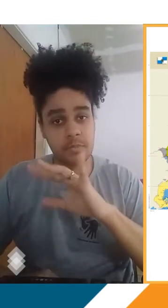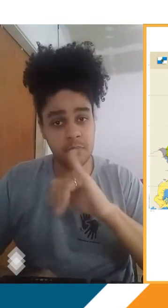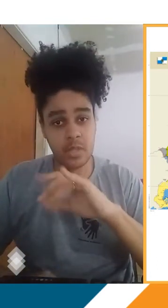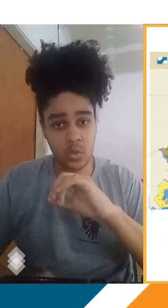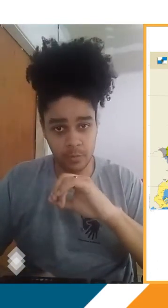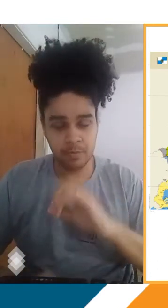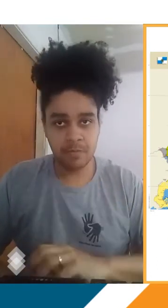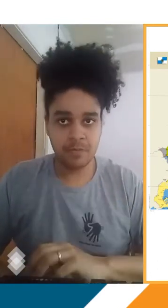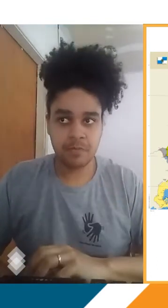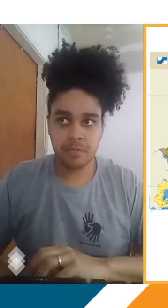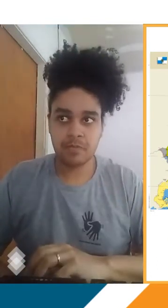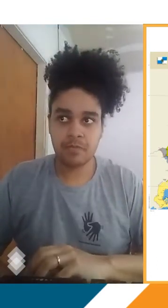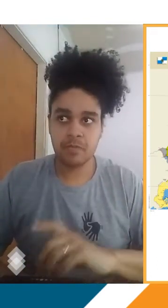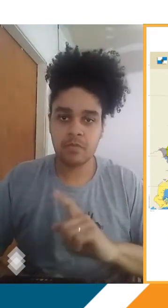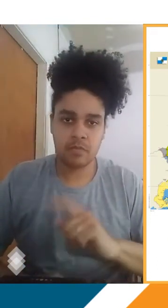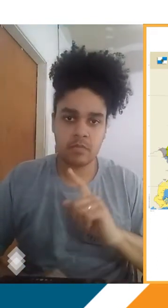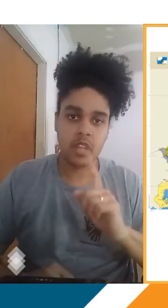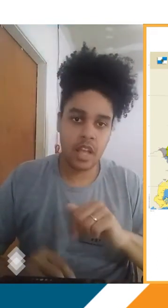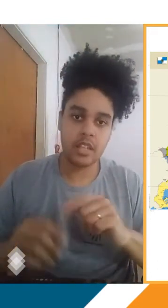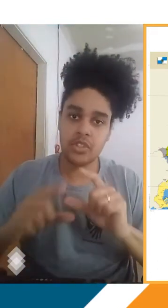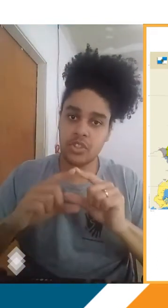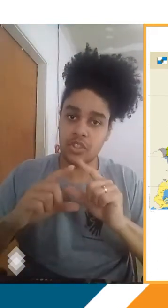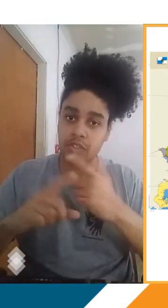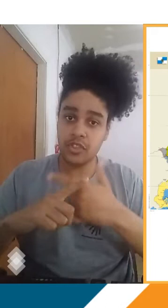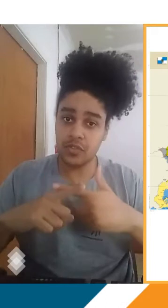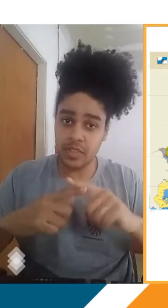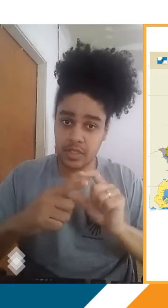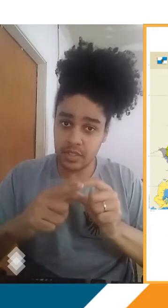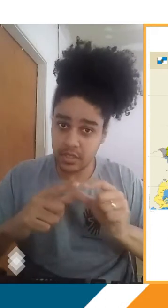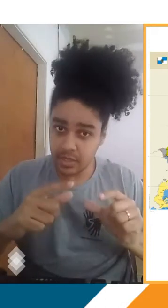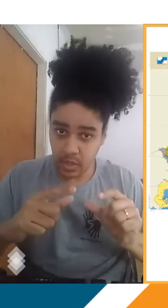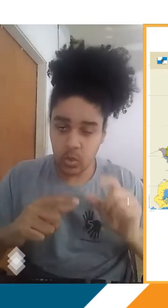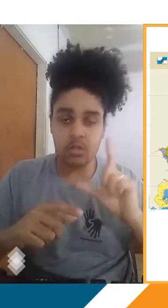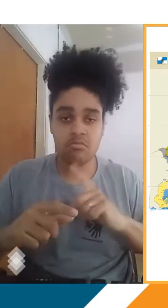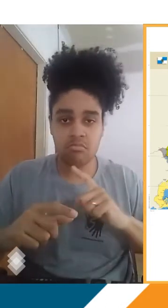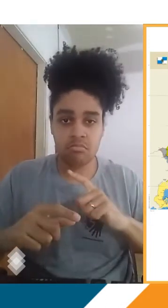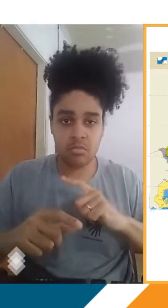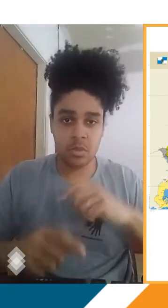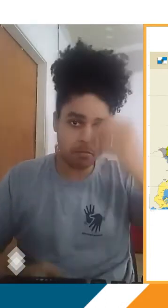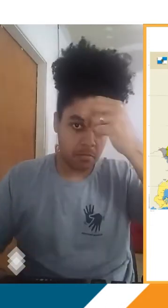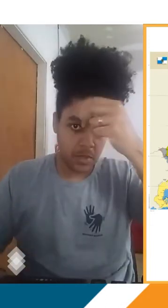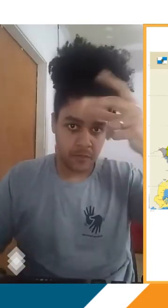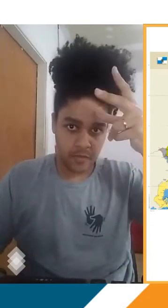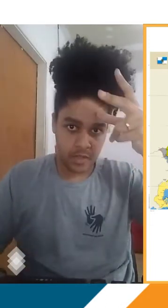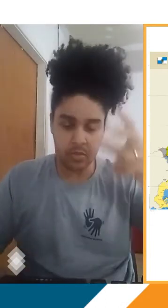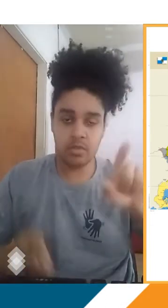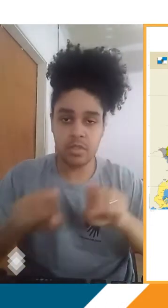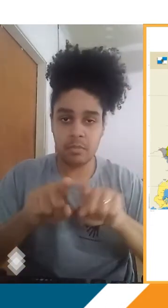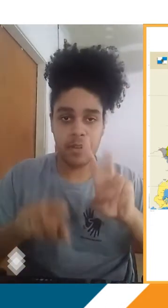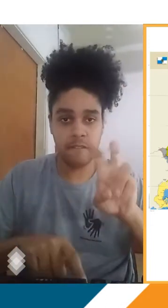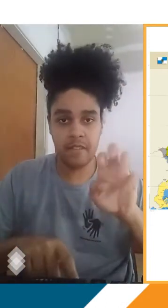Lembrando que o município é definido como sendo uma das subdivisões de um estado, administrado por uma prefeitura e também por um conjunto